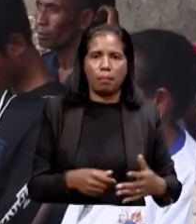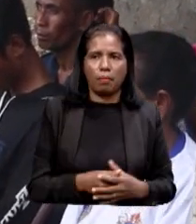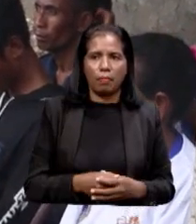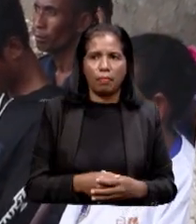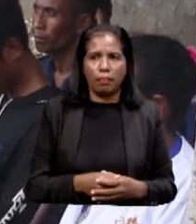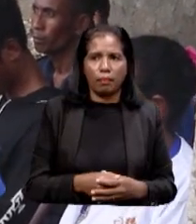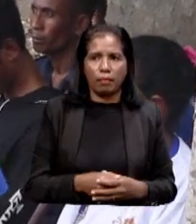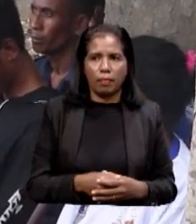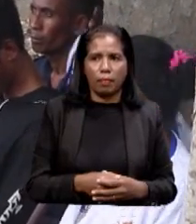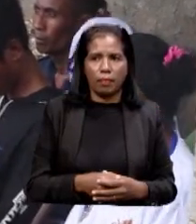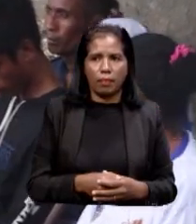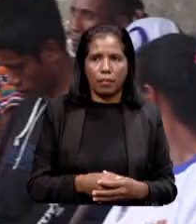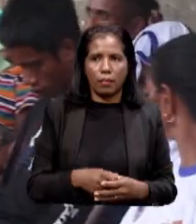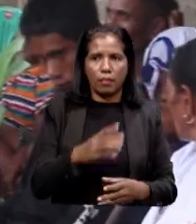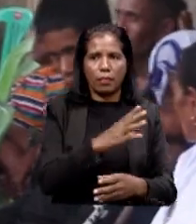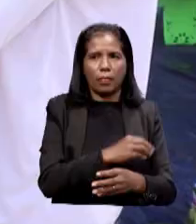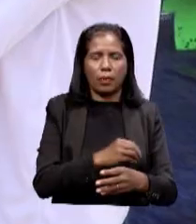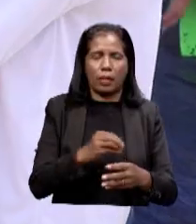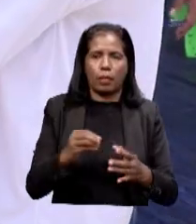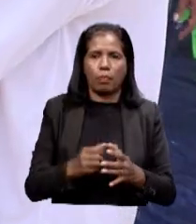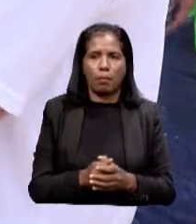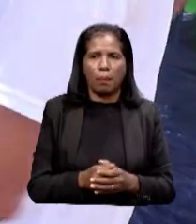Los polos Bonana kata kakala fai palula fai.